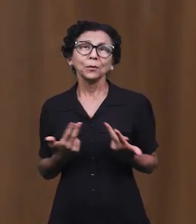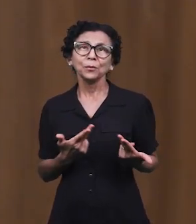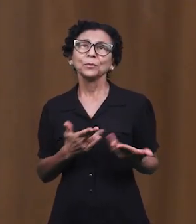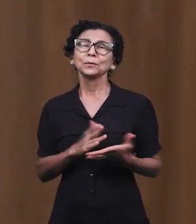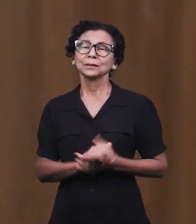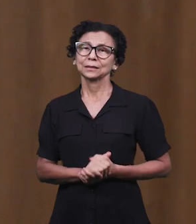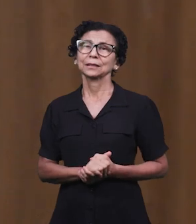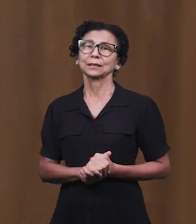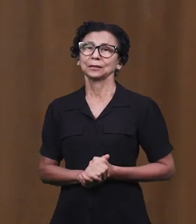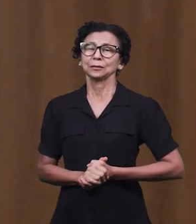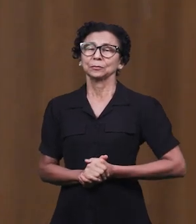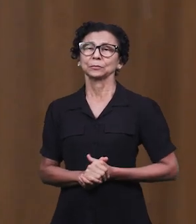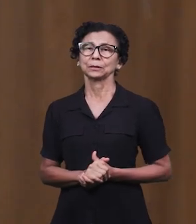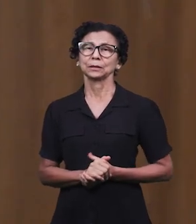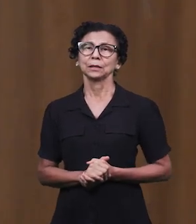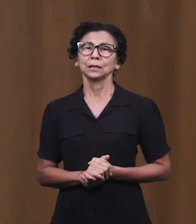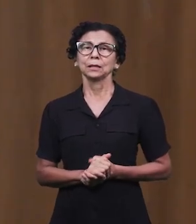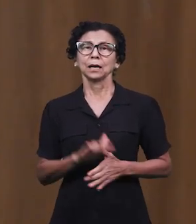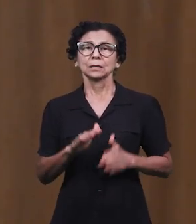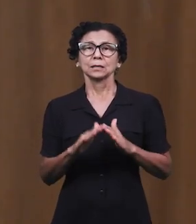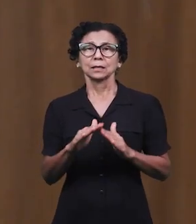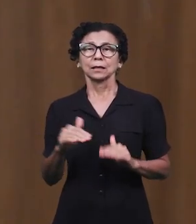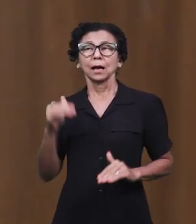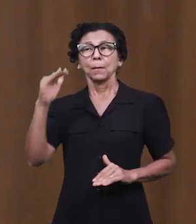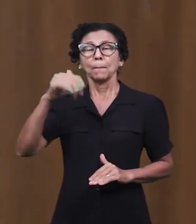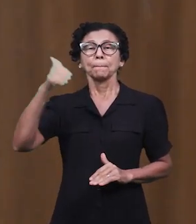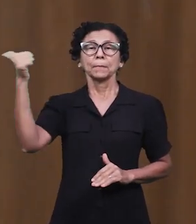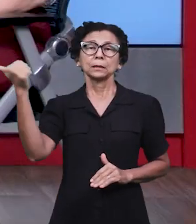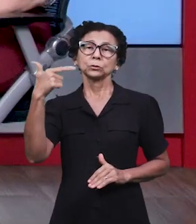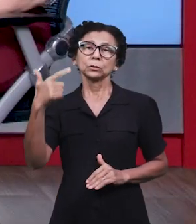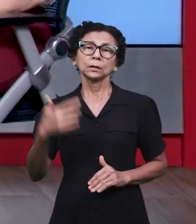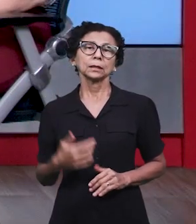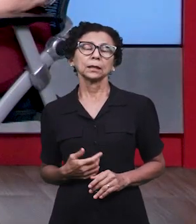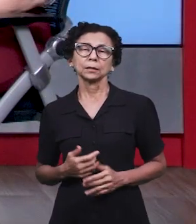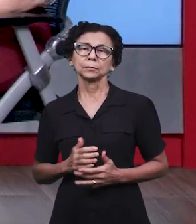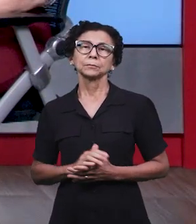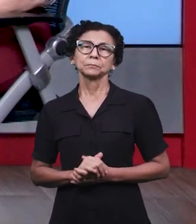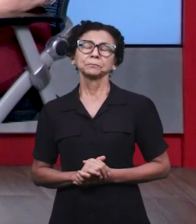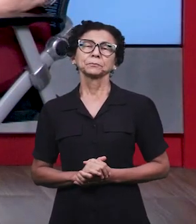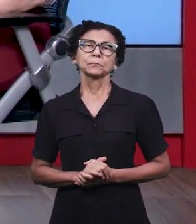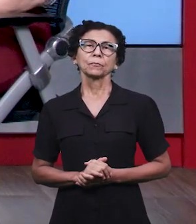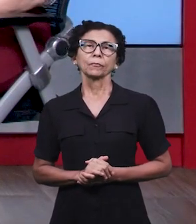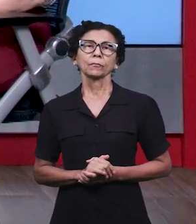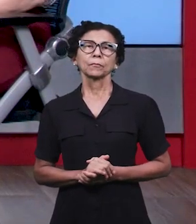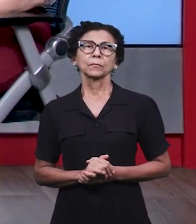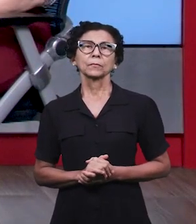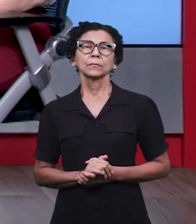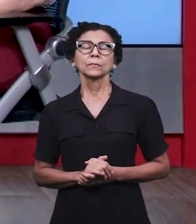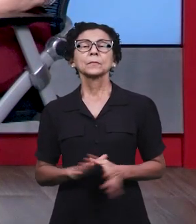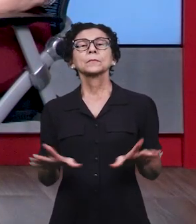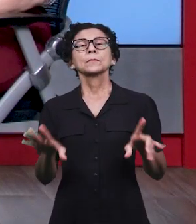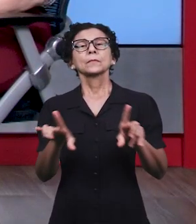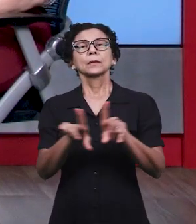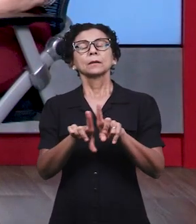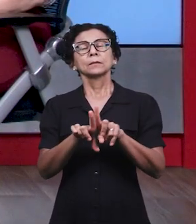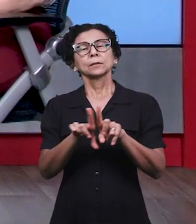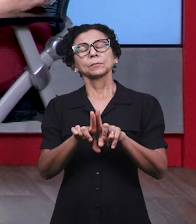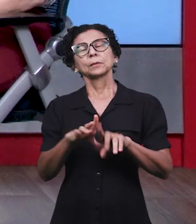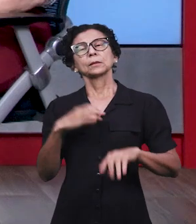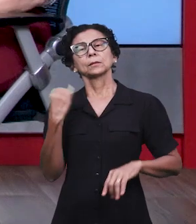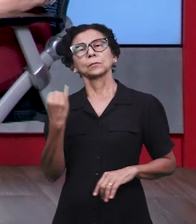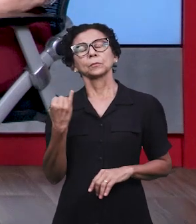melhor, sabe, do que uma pessoa que não tem deficiência. Então, a empresa. Outro lado que eu vejo que é um desafio assim, que precisa